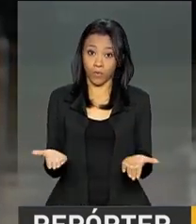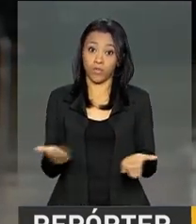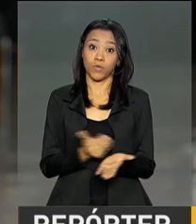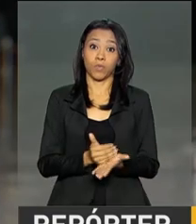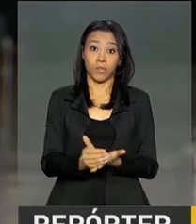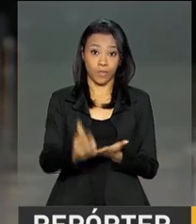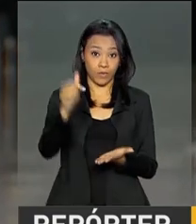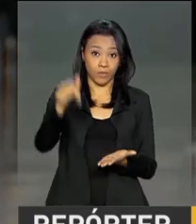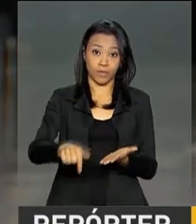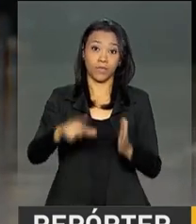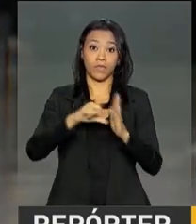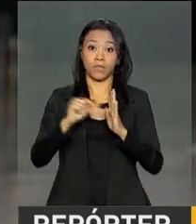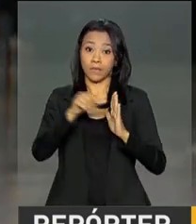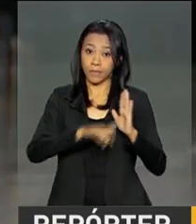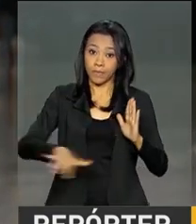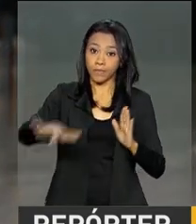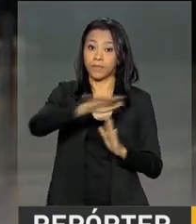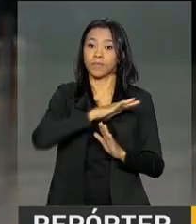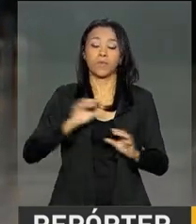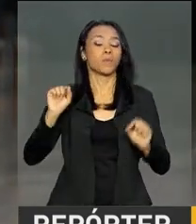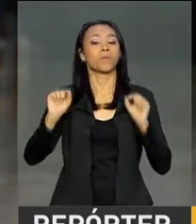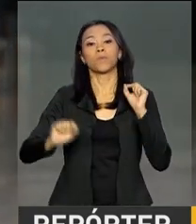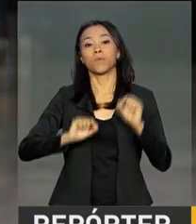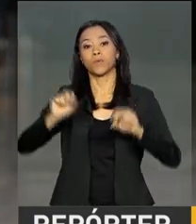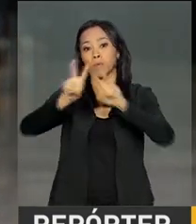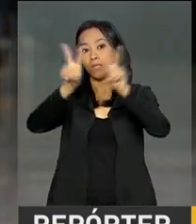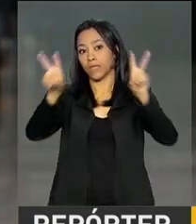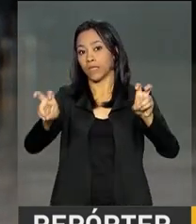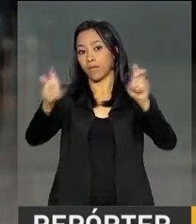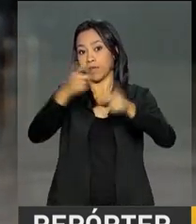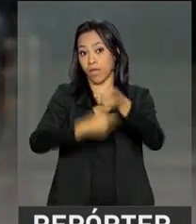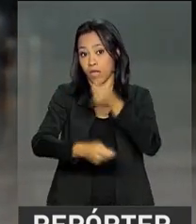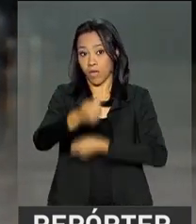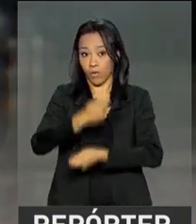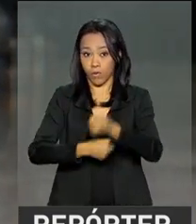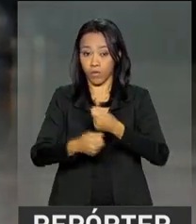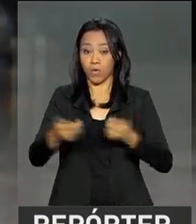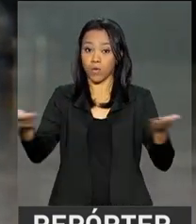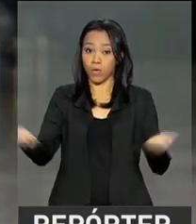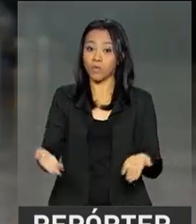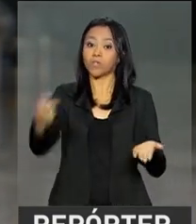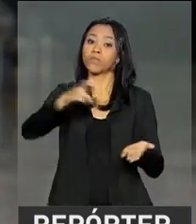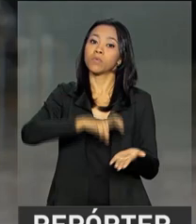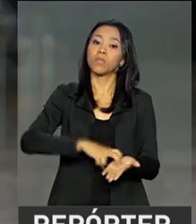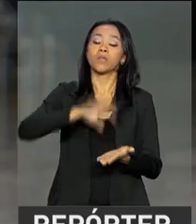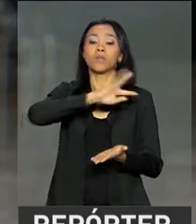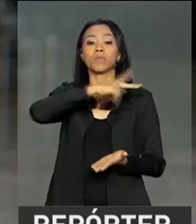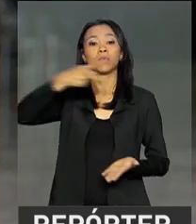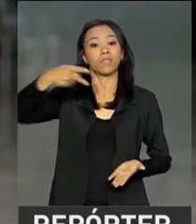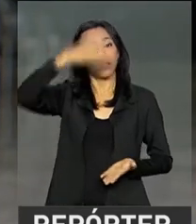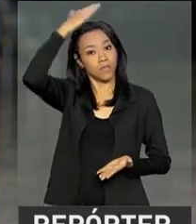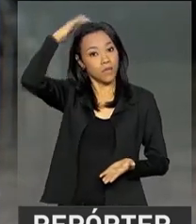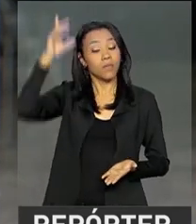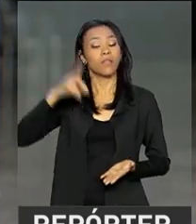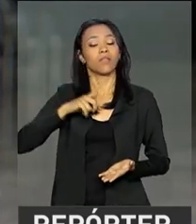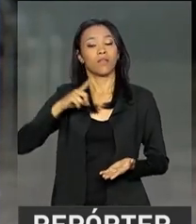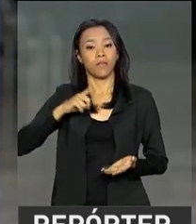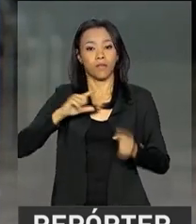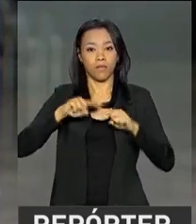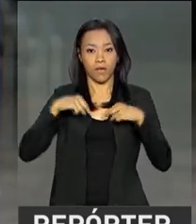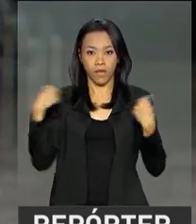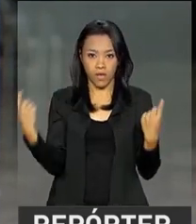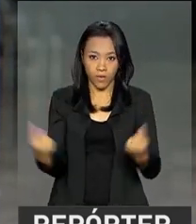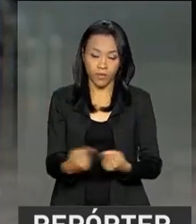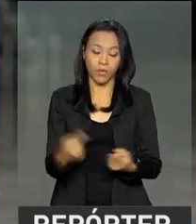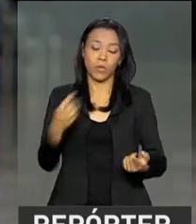aqui no Palácio do Planalto com o tema economia. Agora pela manhã, o presidente Michel Temer se reúne com o